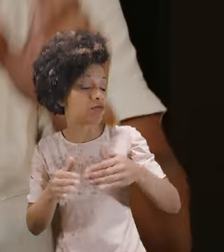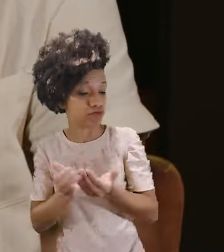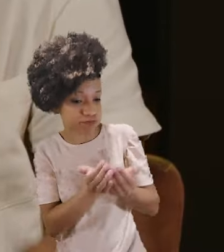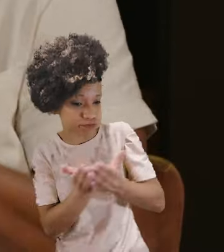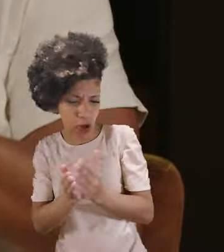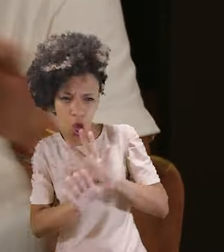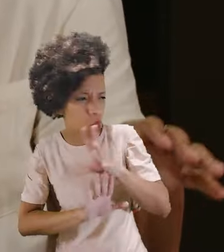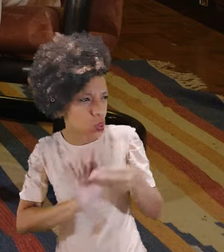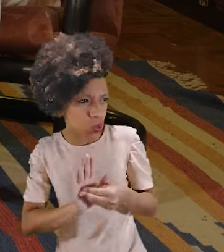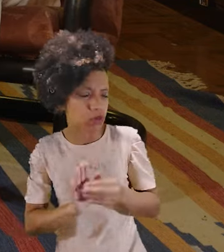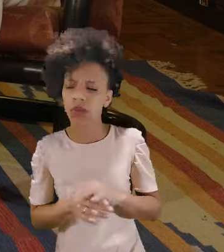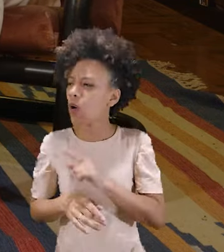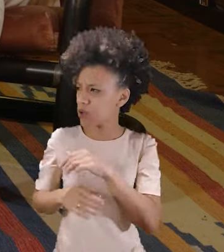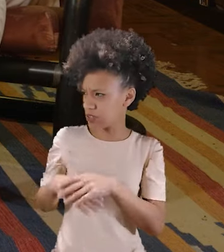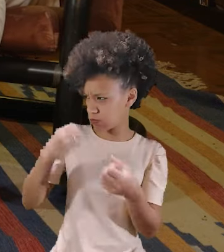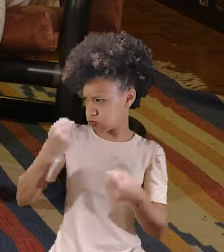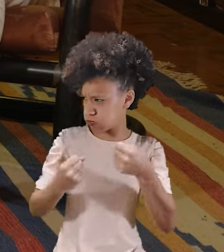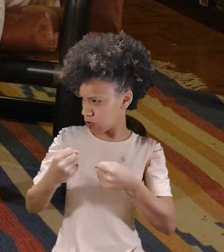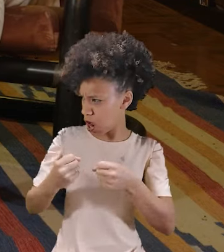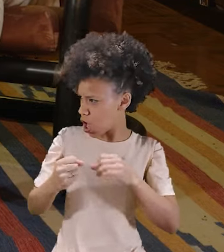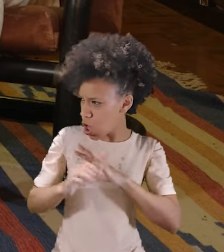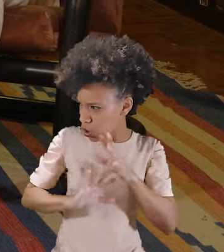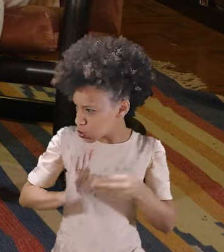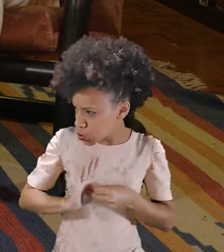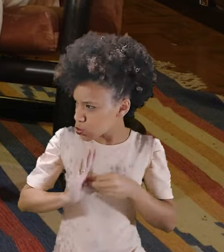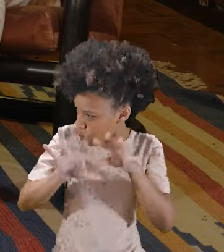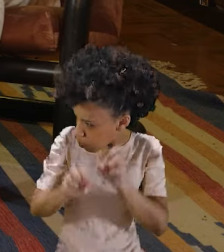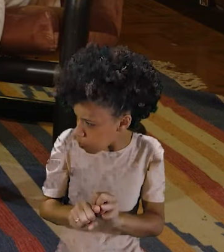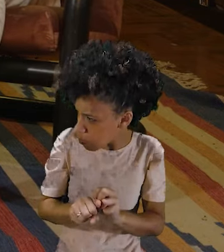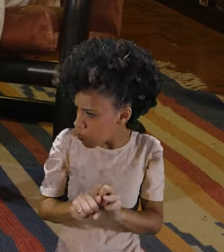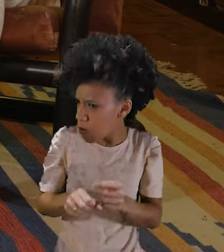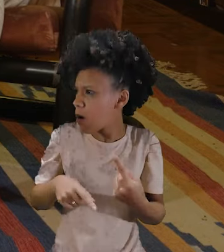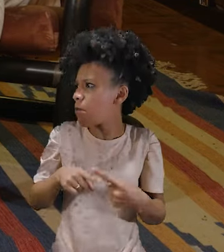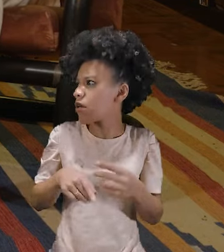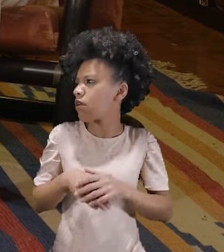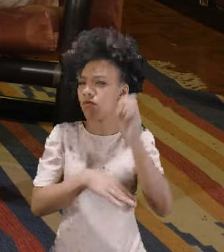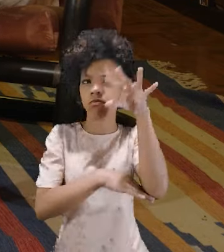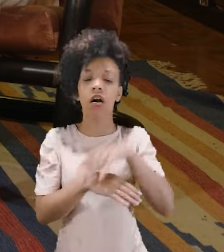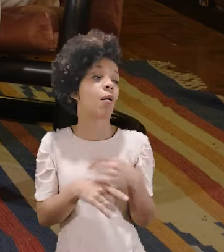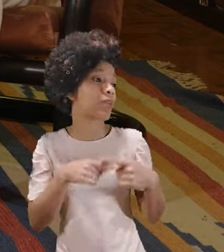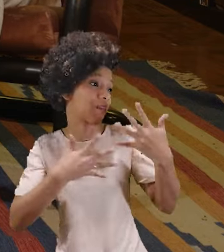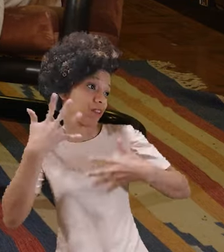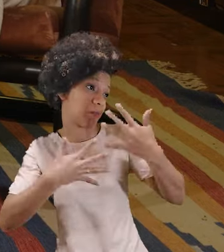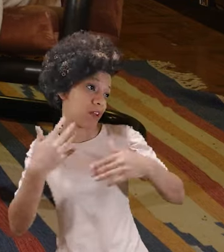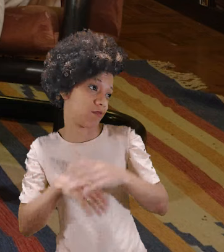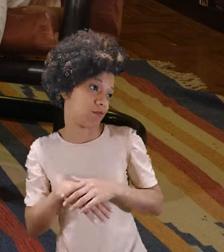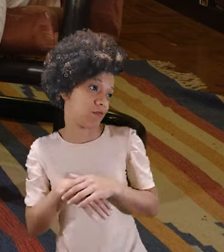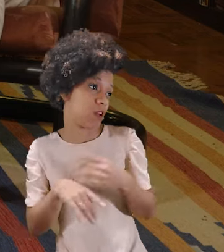passadiço a ponte de comando que foi propagado quando você tá pilotando de noite tá tudo apagado tudo que você animalzinho irmão porque atrapalha a visibilidade